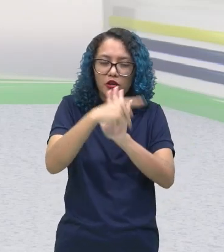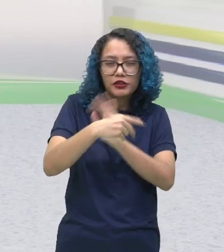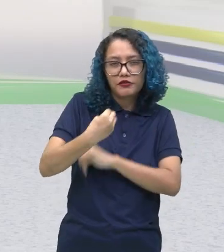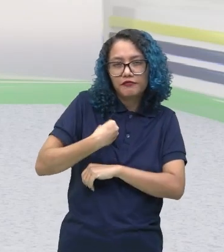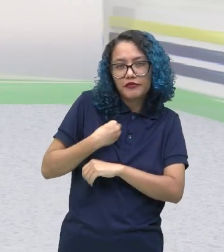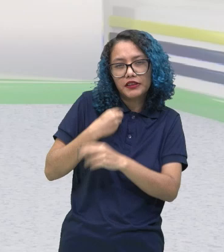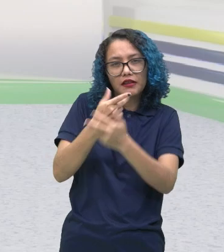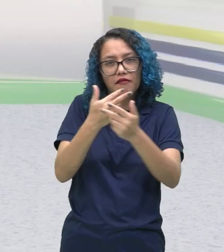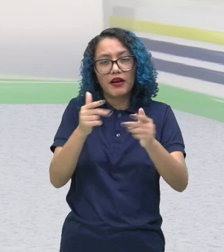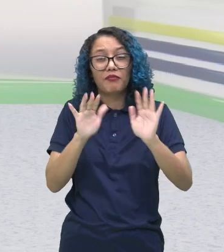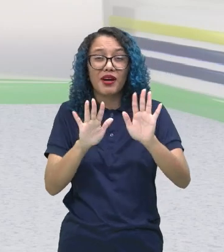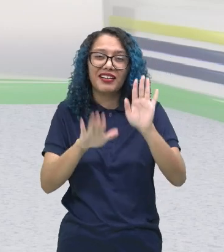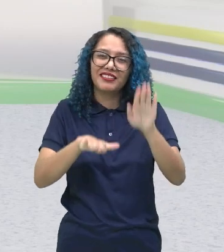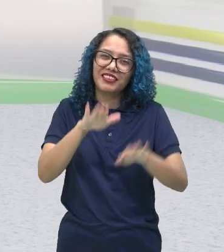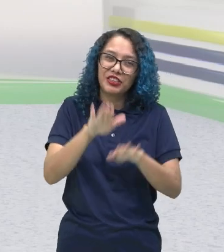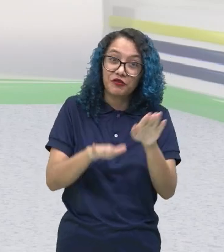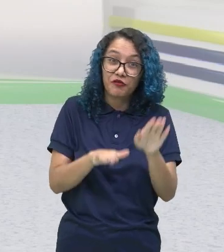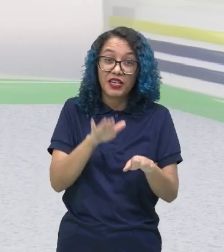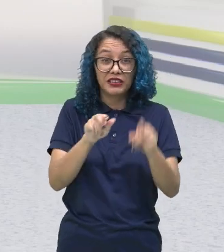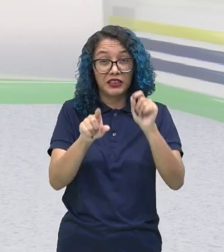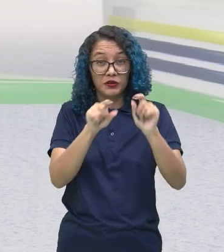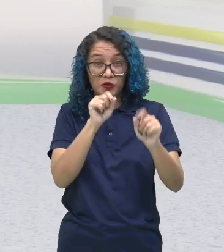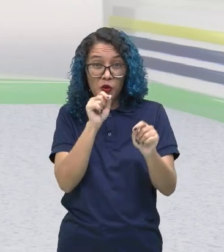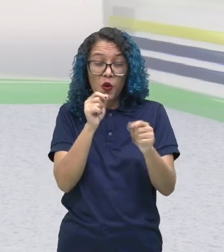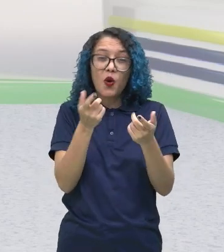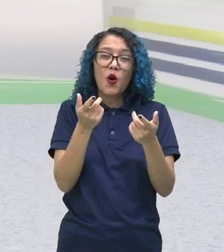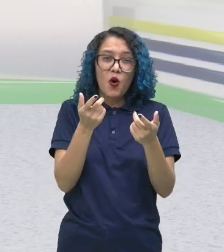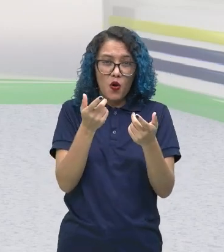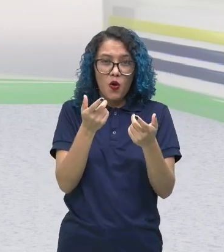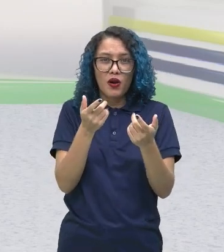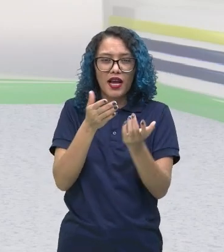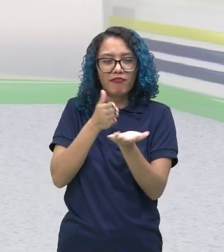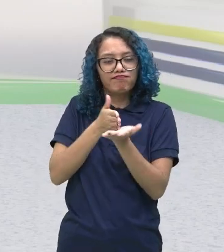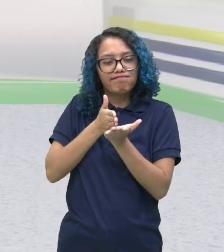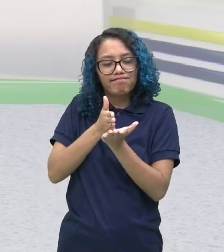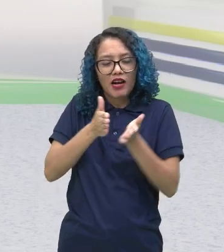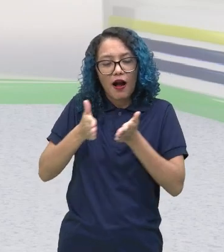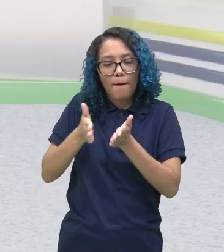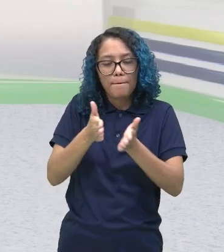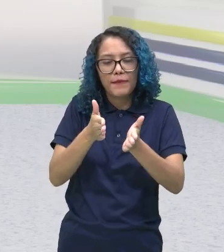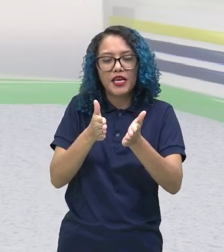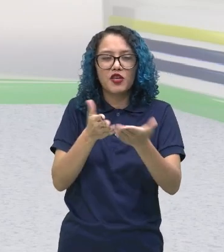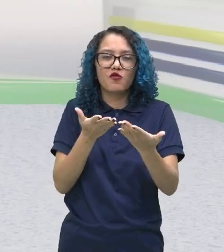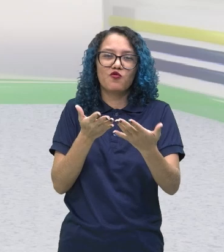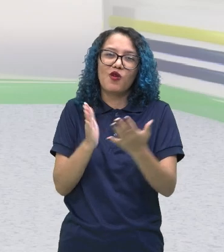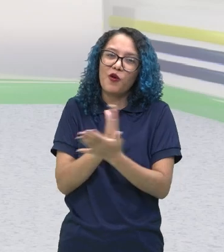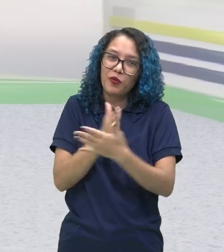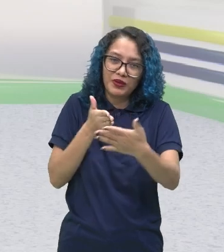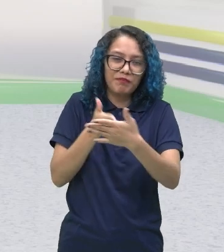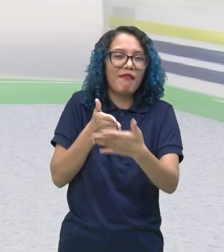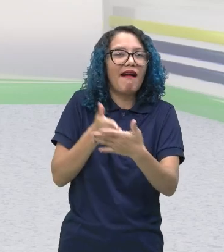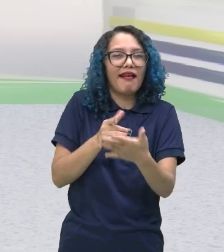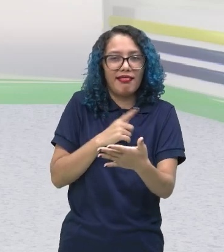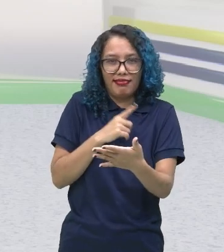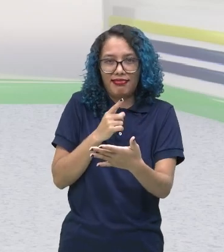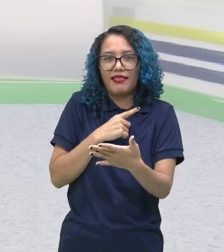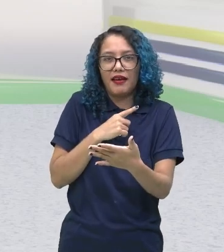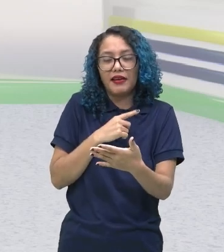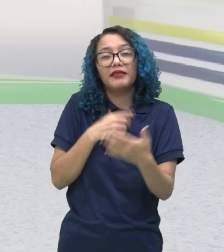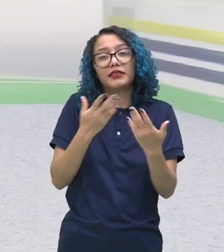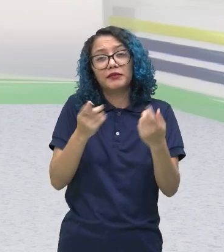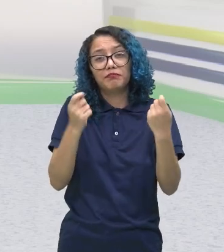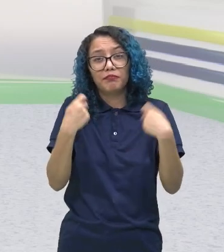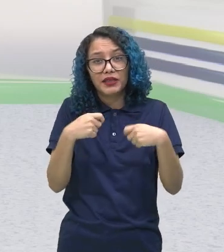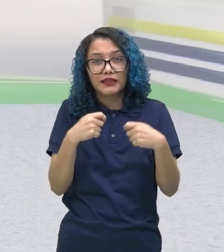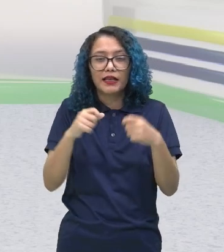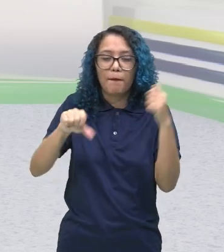os caminhos às vezes nem sempre estão dentro do esperado, né, Com professora Emily? Mas a certeza. gente tem que retomar,